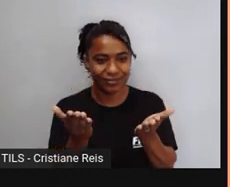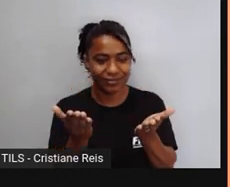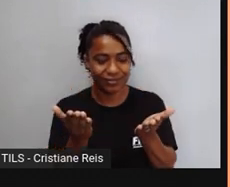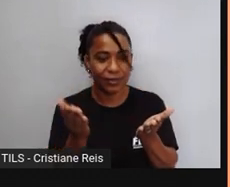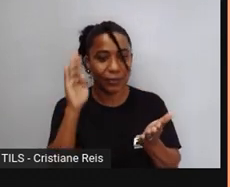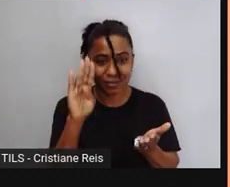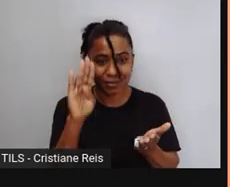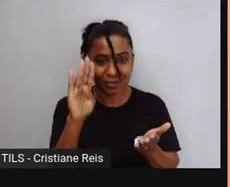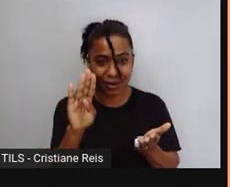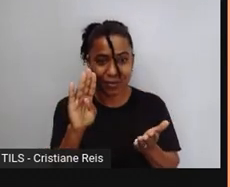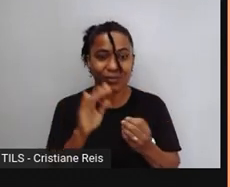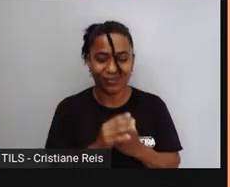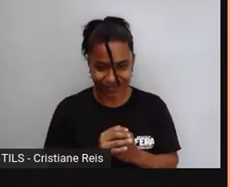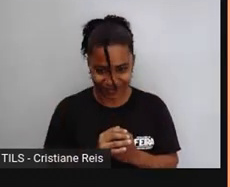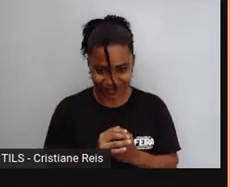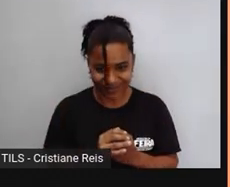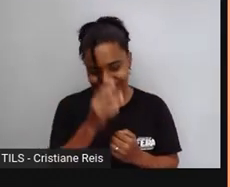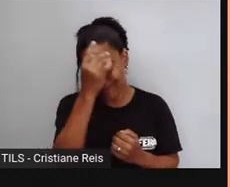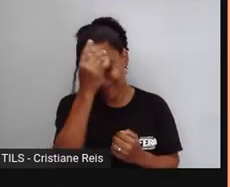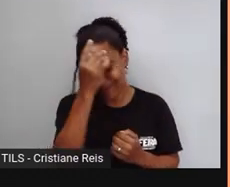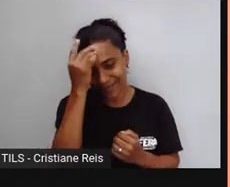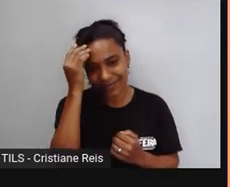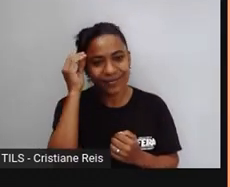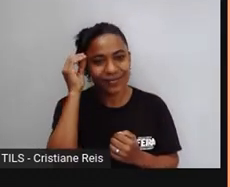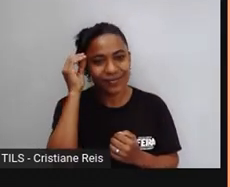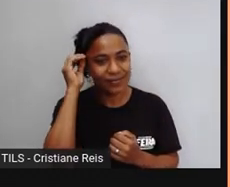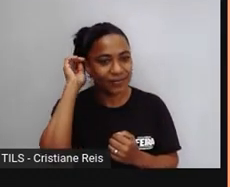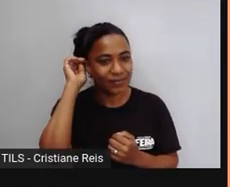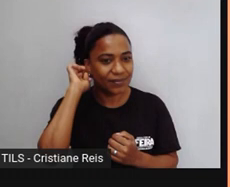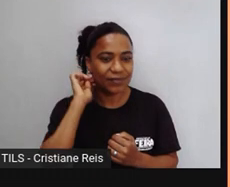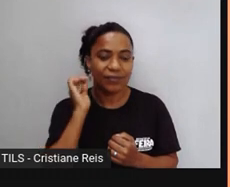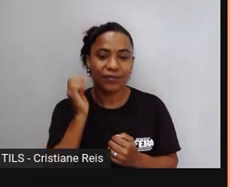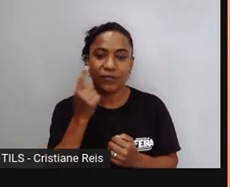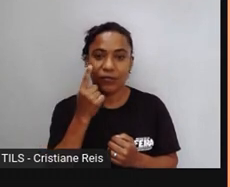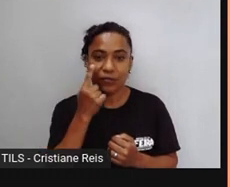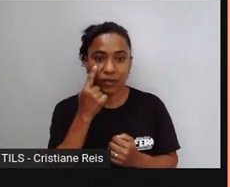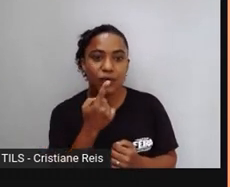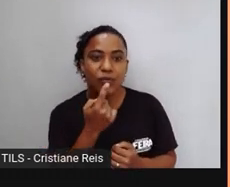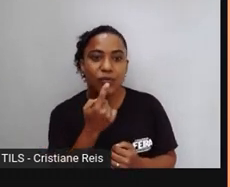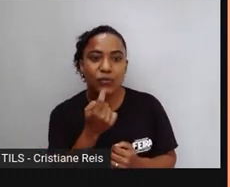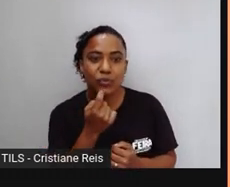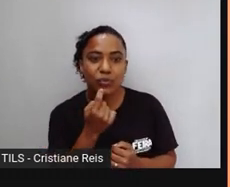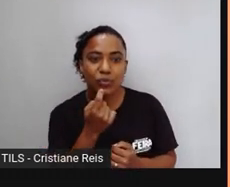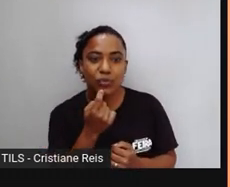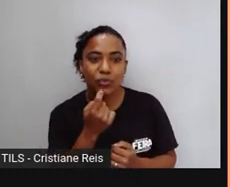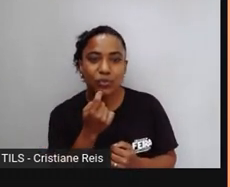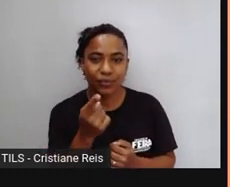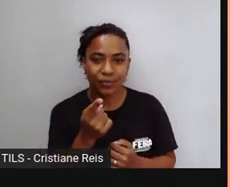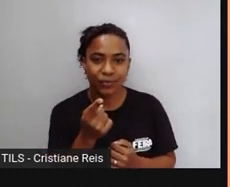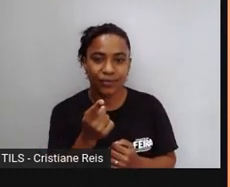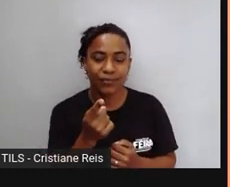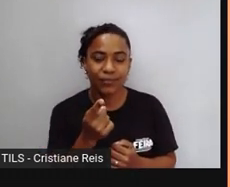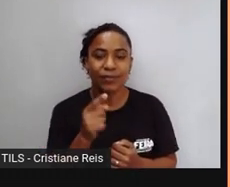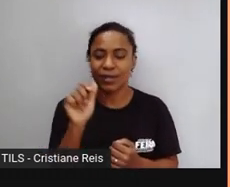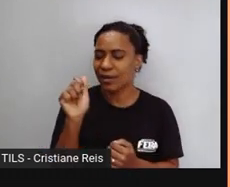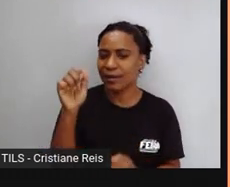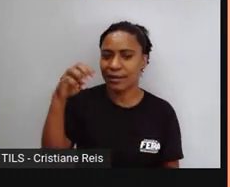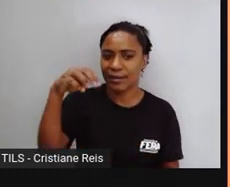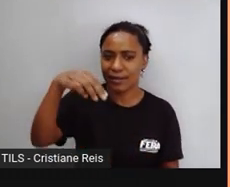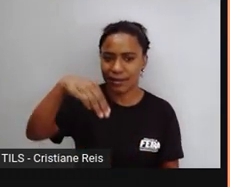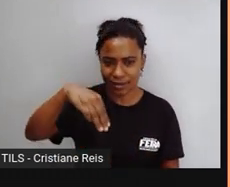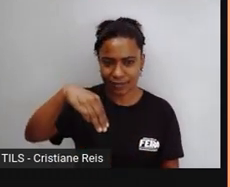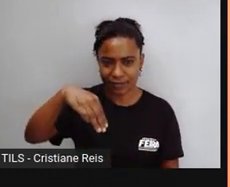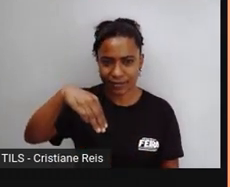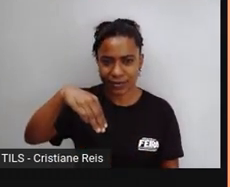palavras que estão destacadas de vermelho. Ok? Am, is. Vocês se lembram